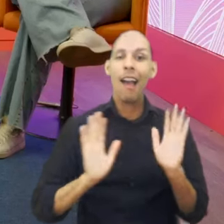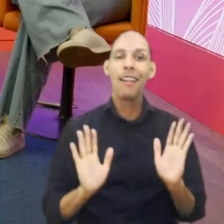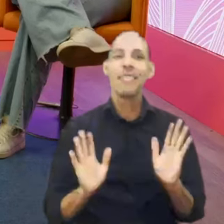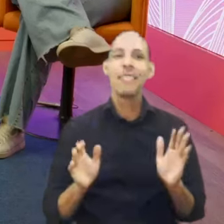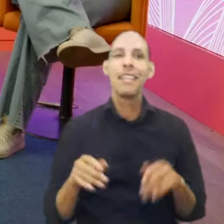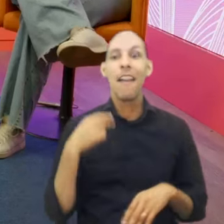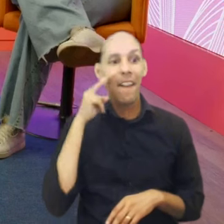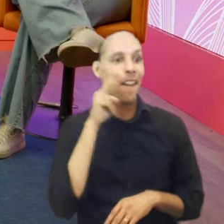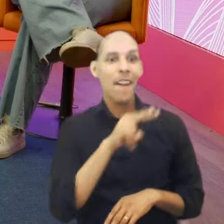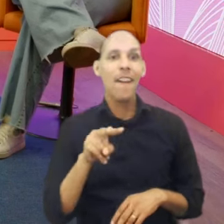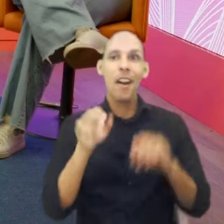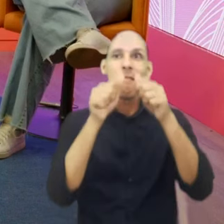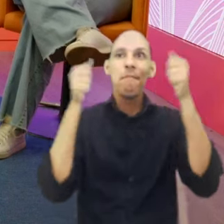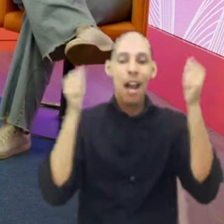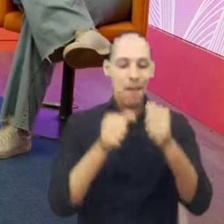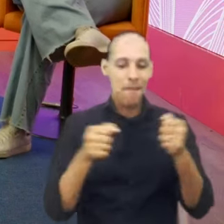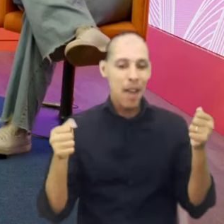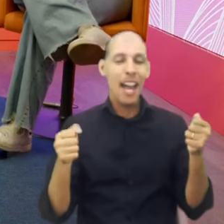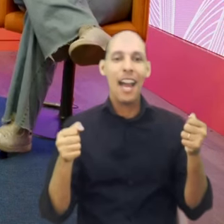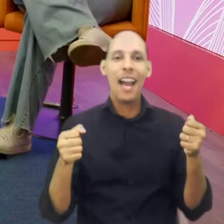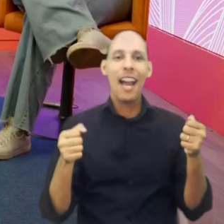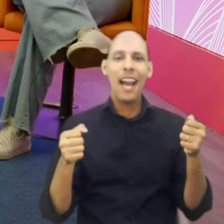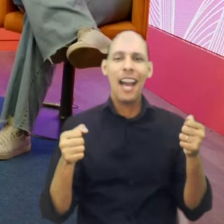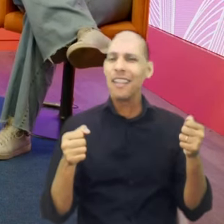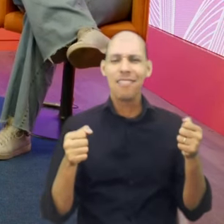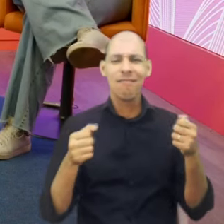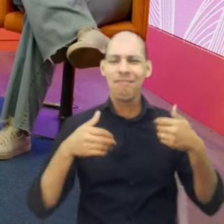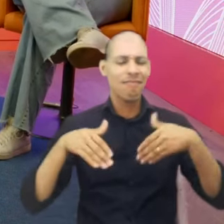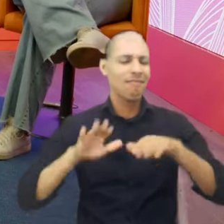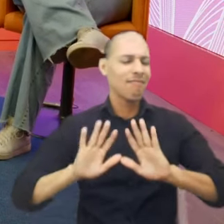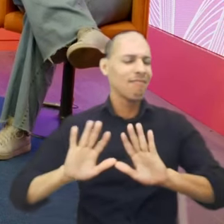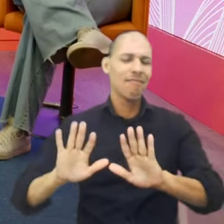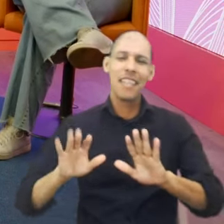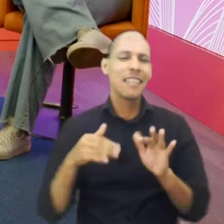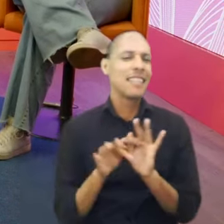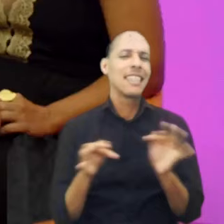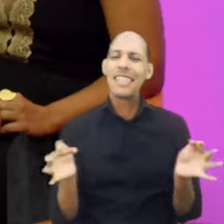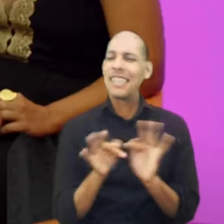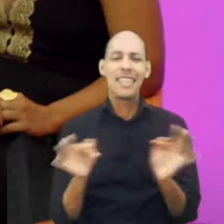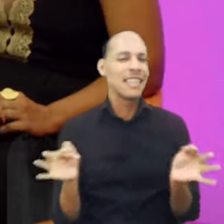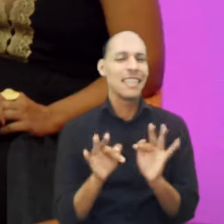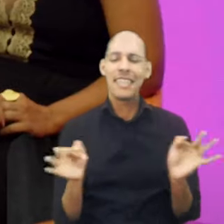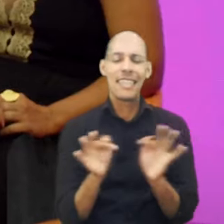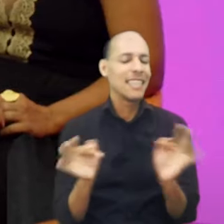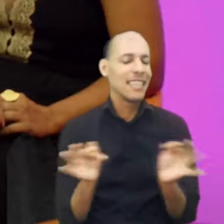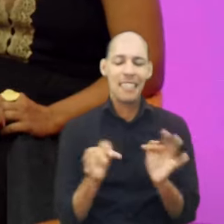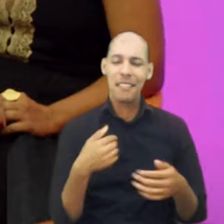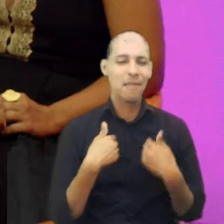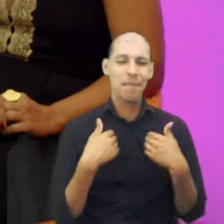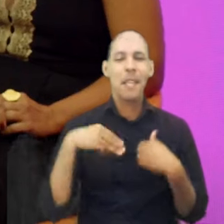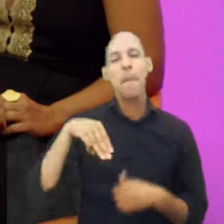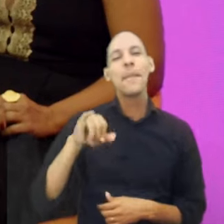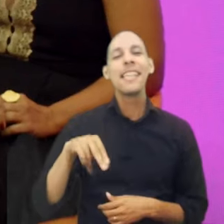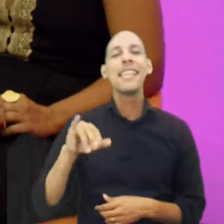me irrita, armário de roupa muito cheio. Ai, eu não. Eu fecho a porta. Eu dou tudo embora, sou minimalista, tô caminhando pro mundo minimalista.